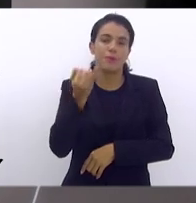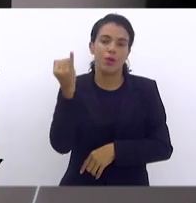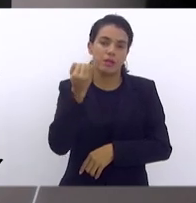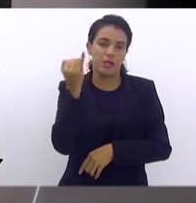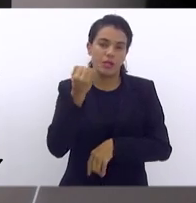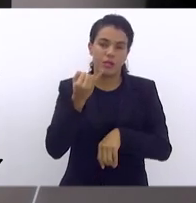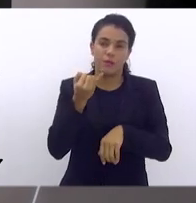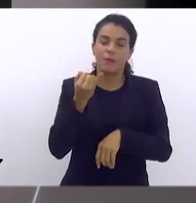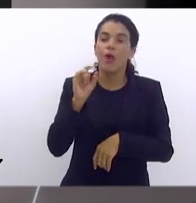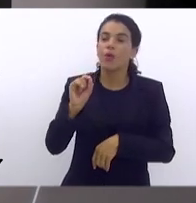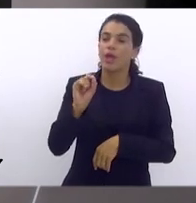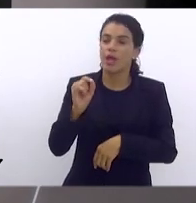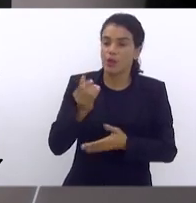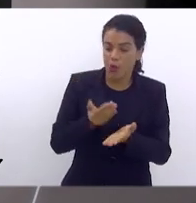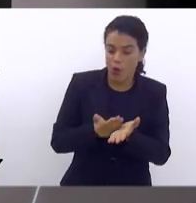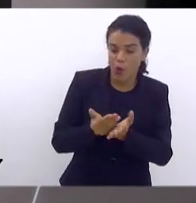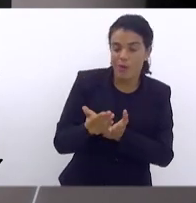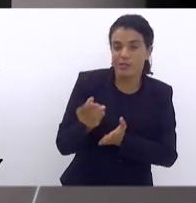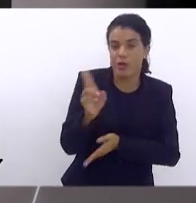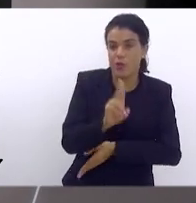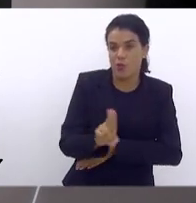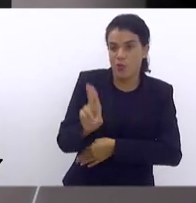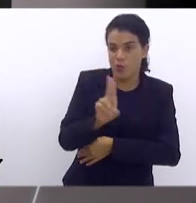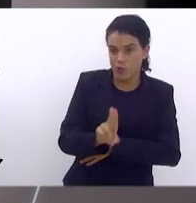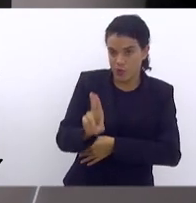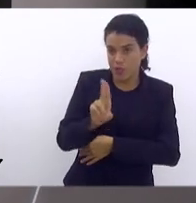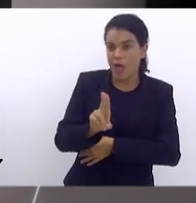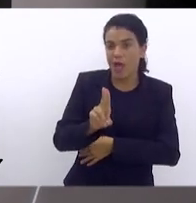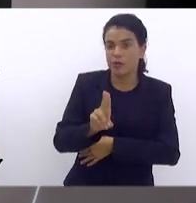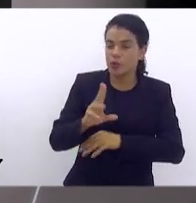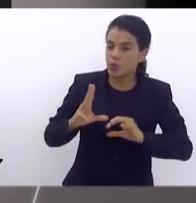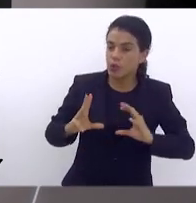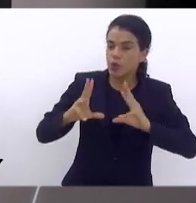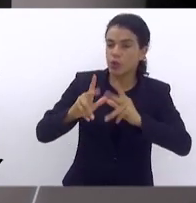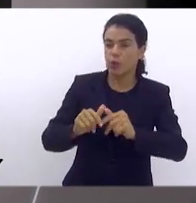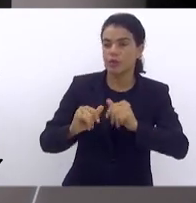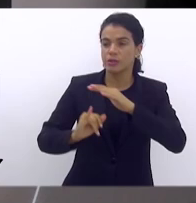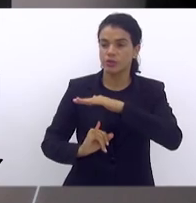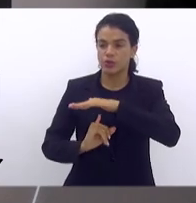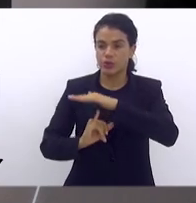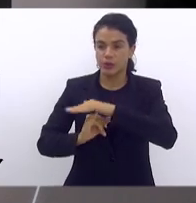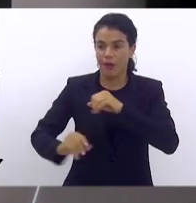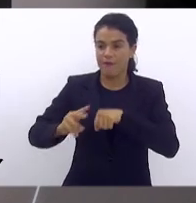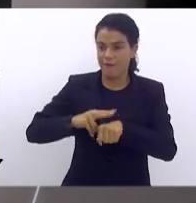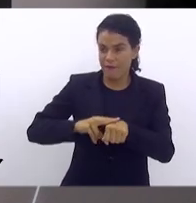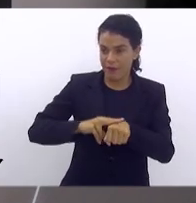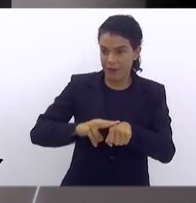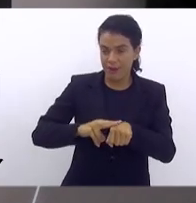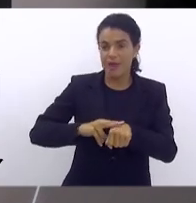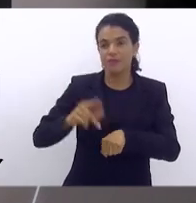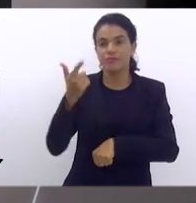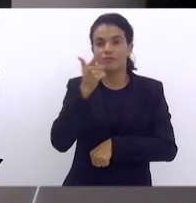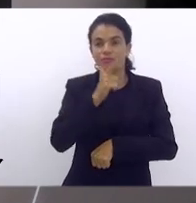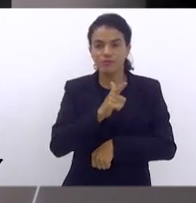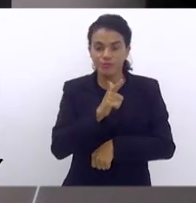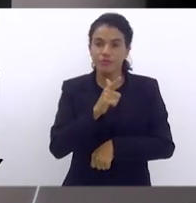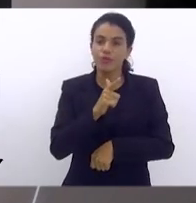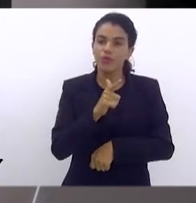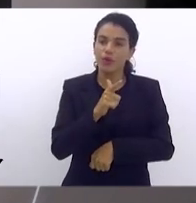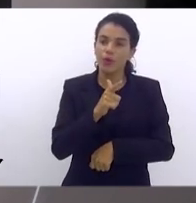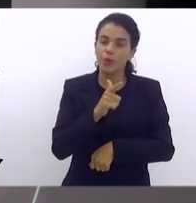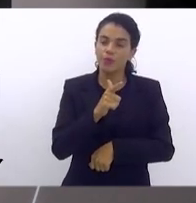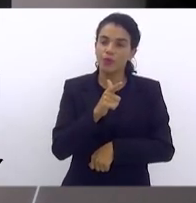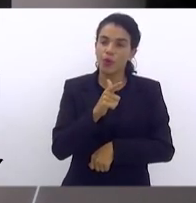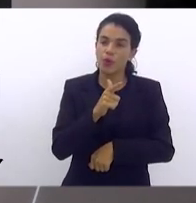é que a partir da utilização por todos os órgãos do sistema Verde a gente conseguiu produzir